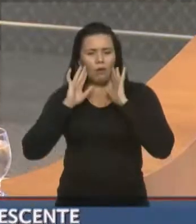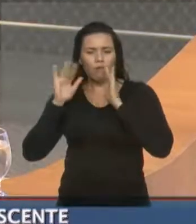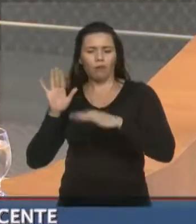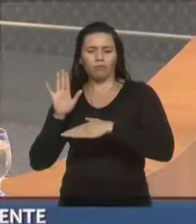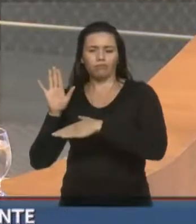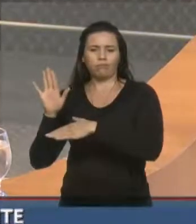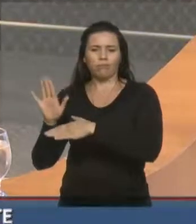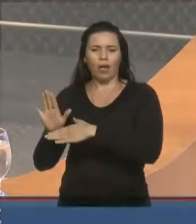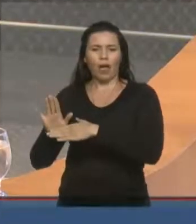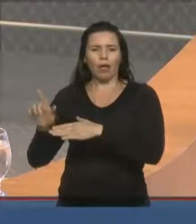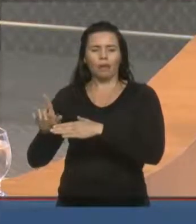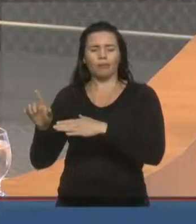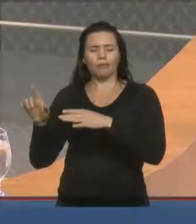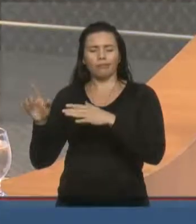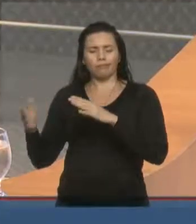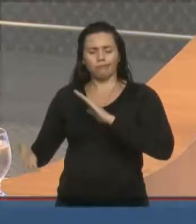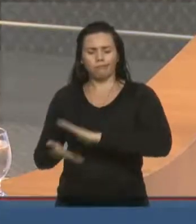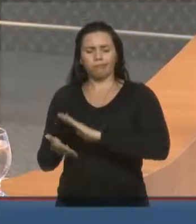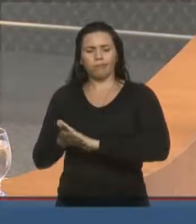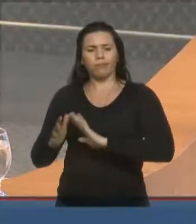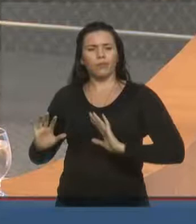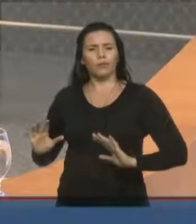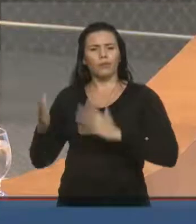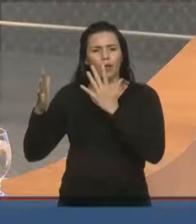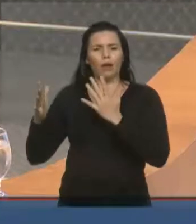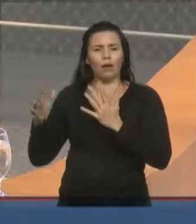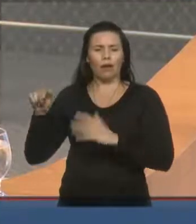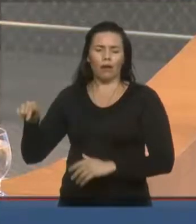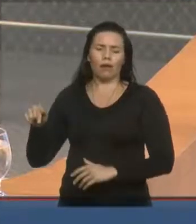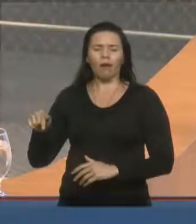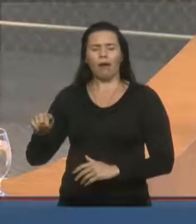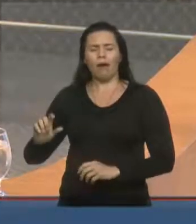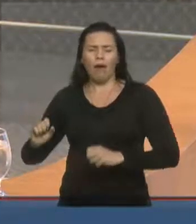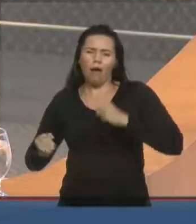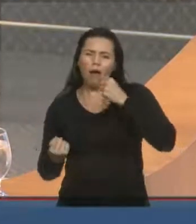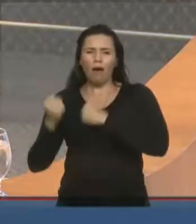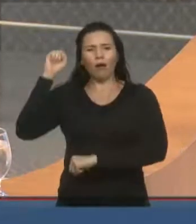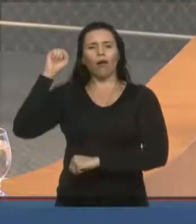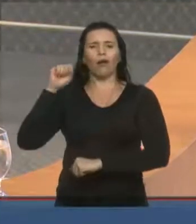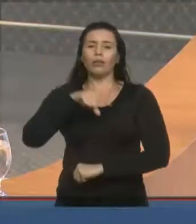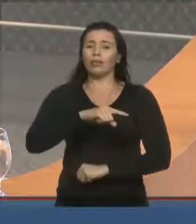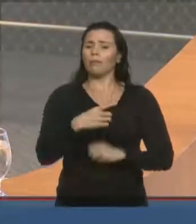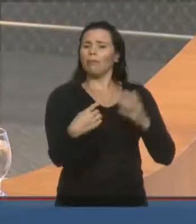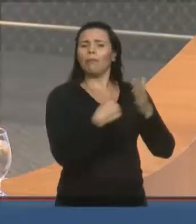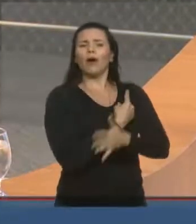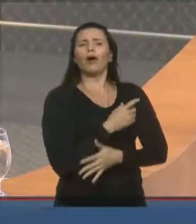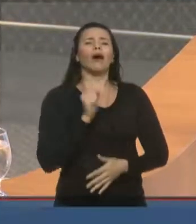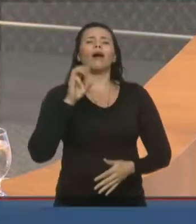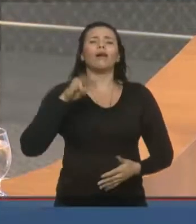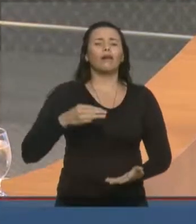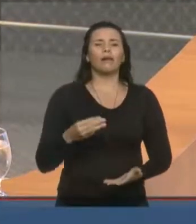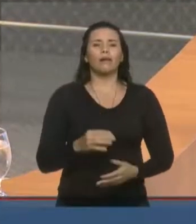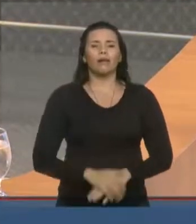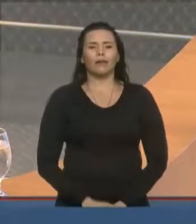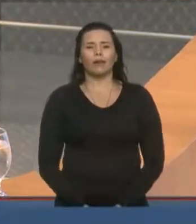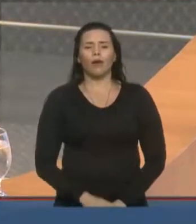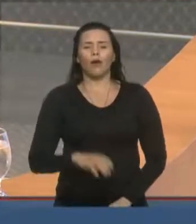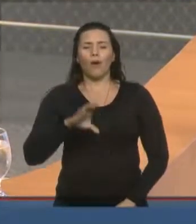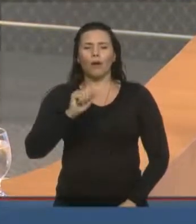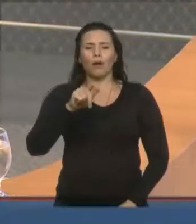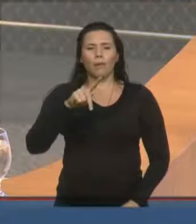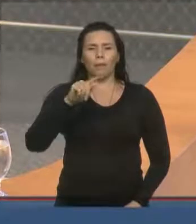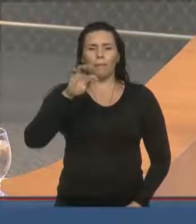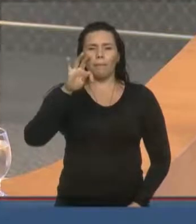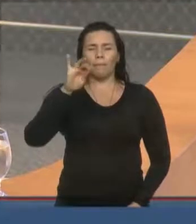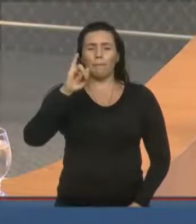fazem parte do núcleo, do centro de proteção à criança e adolescente. Portanto, meus amigos, parabéns. Vocês tornam essa